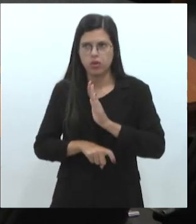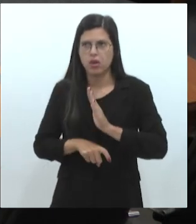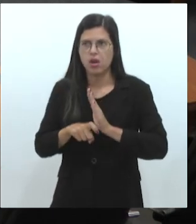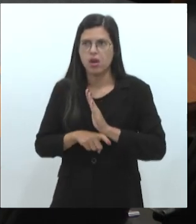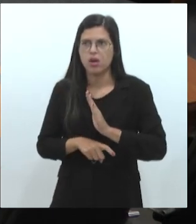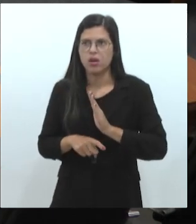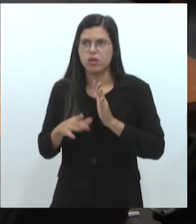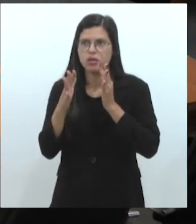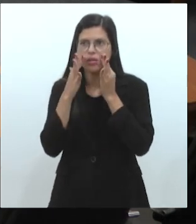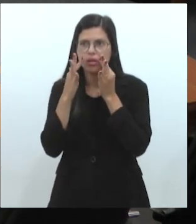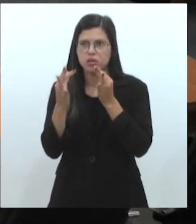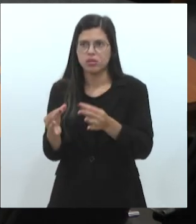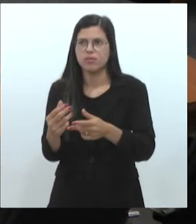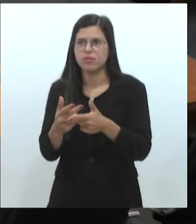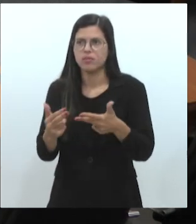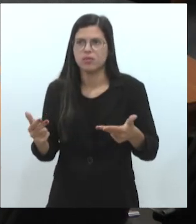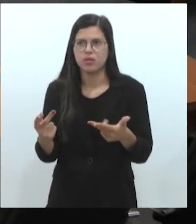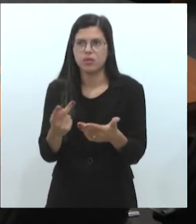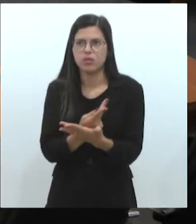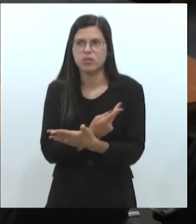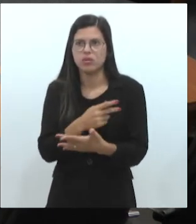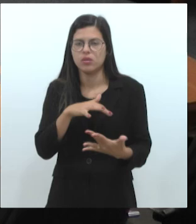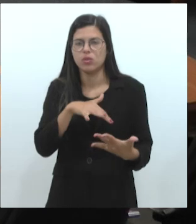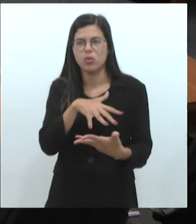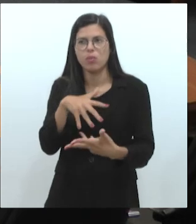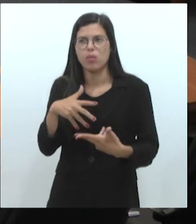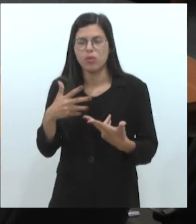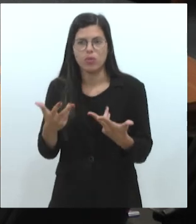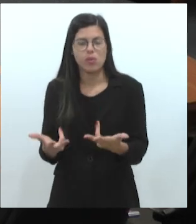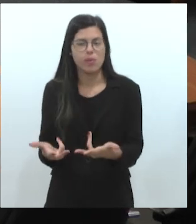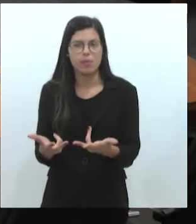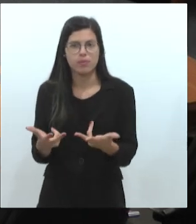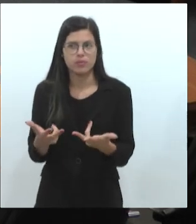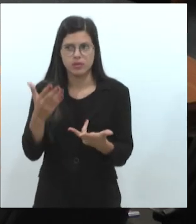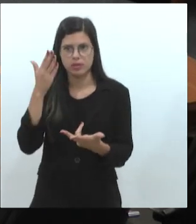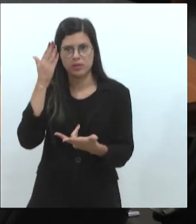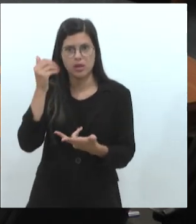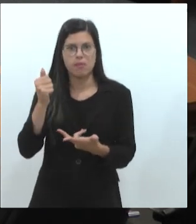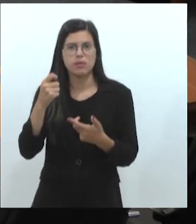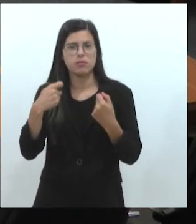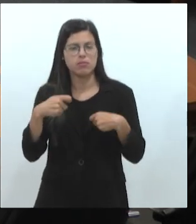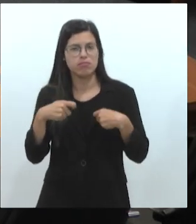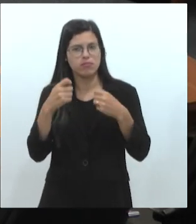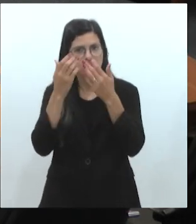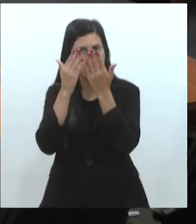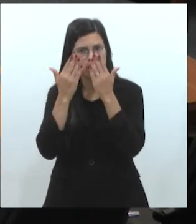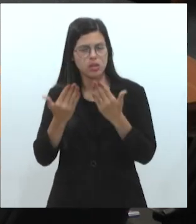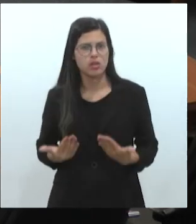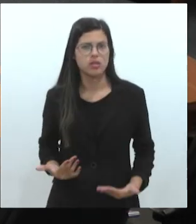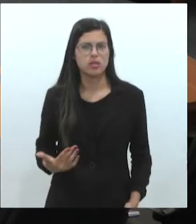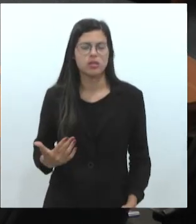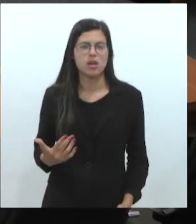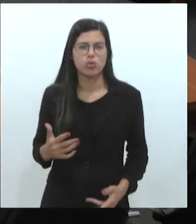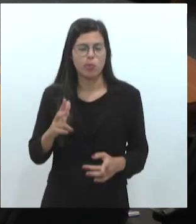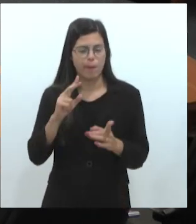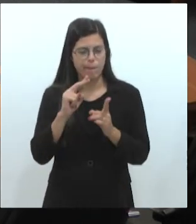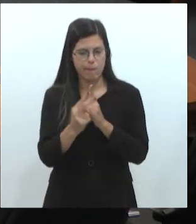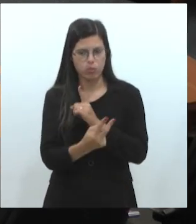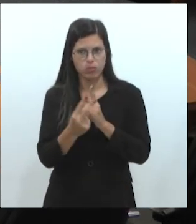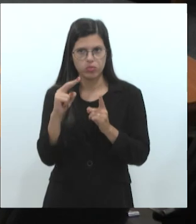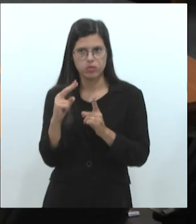mundo, verifica que tudo deve ser examinado fortemente sob o ponto de